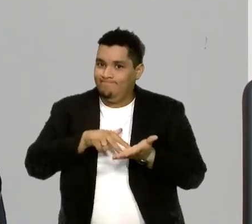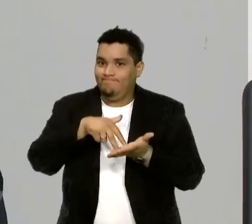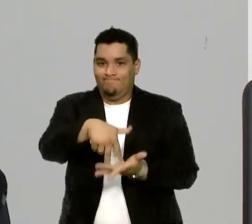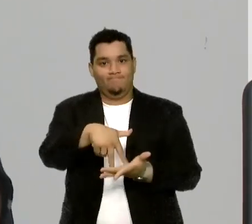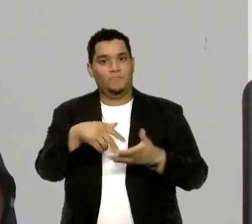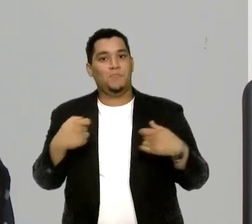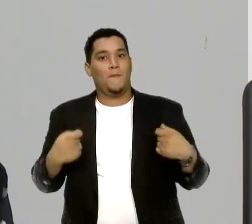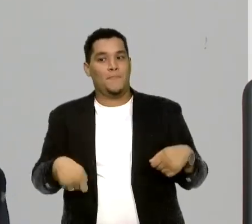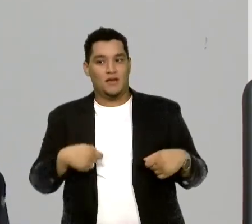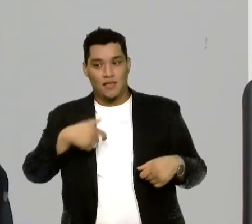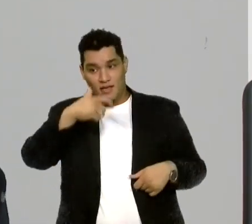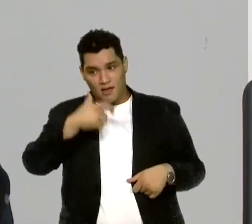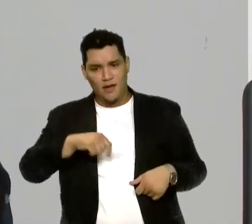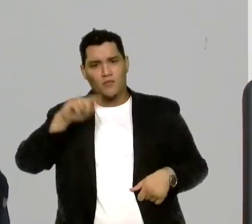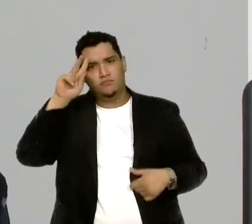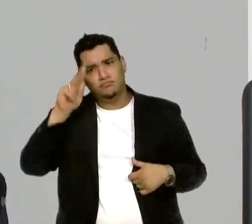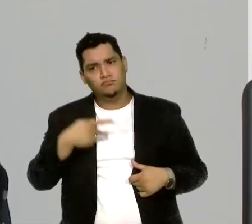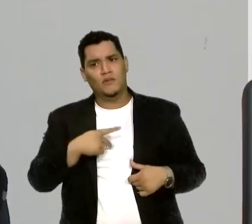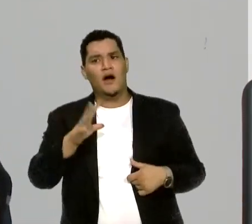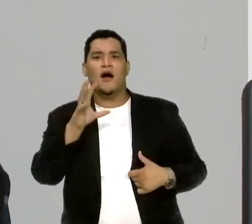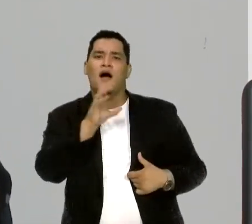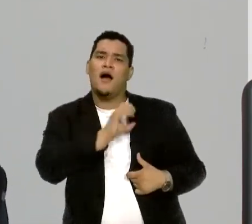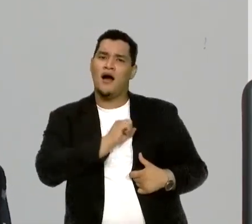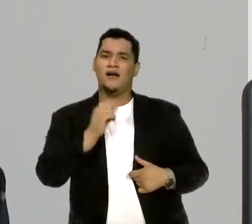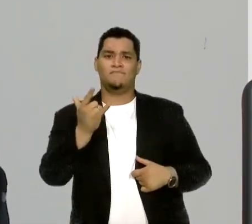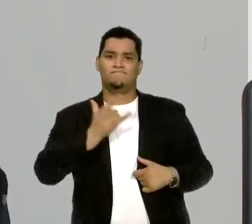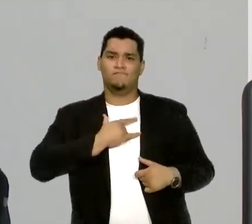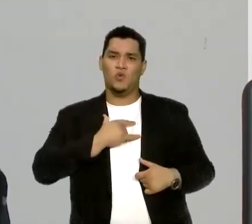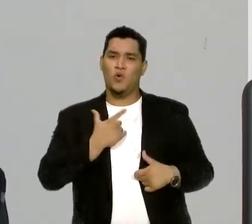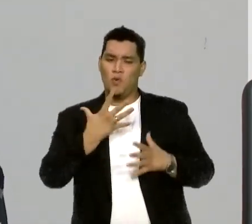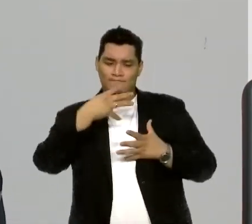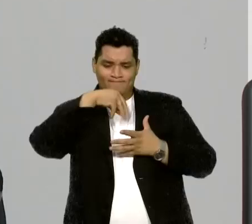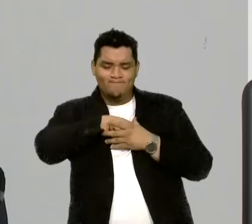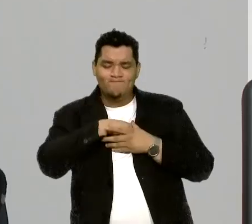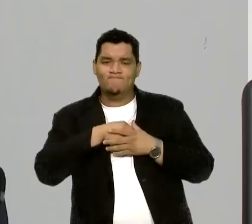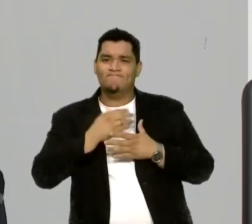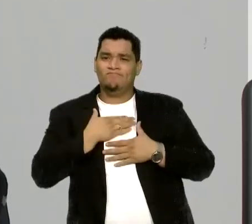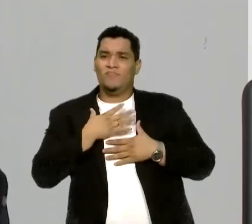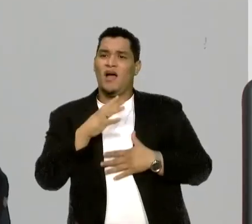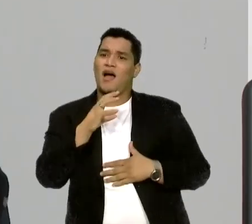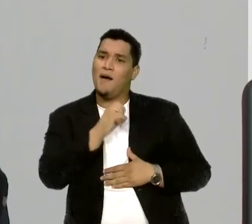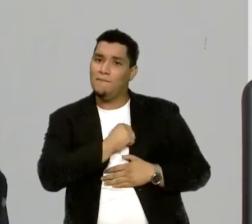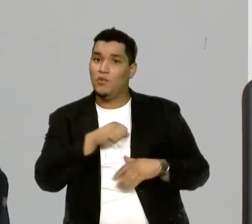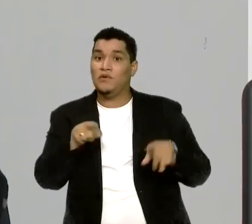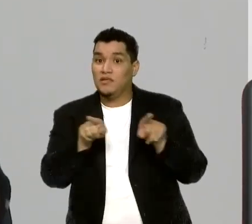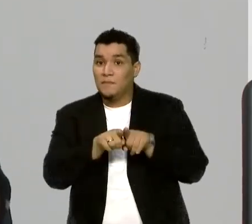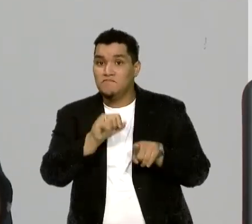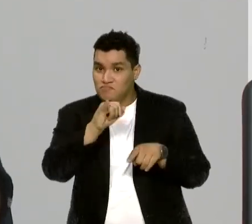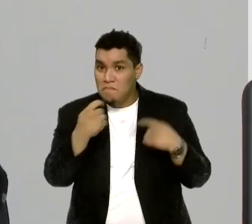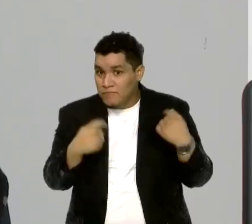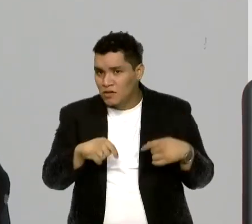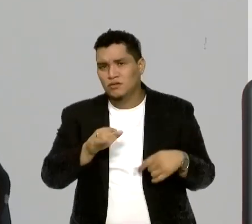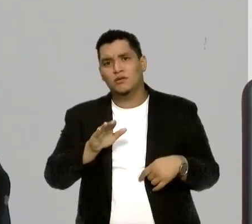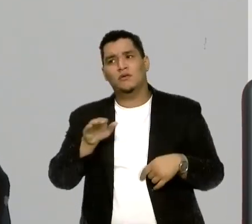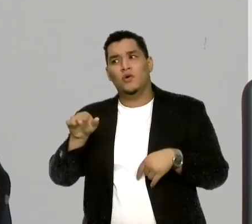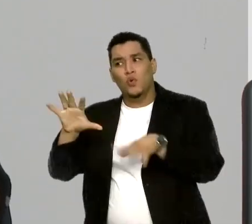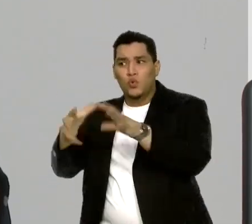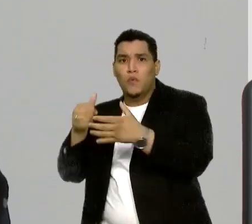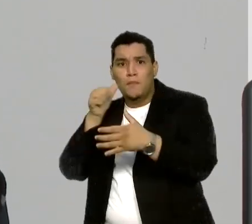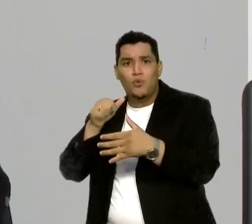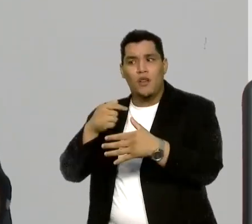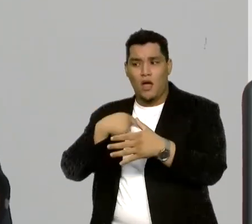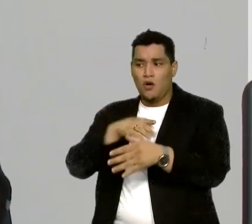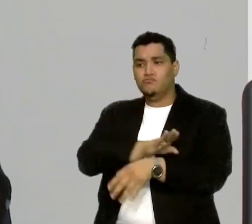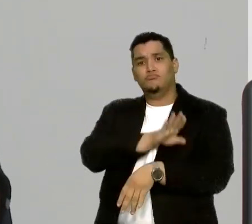Se amem, se respeitem, se cuidem dentro do seu coração e busque o coletivo das outras mulheres. Se tá